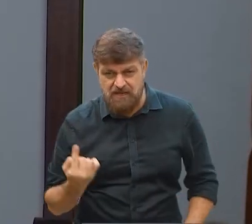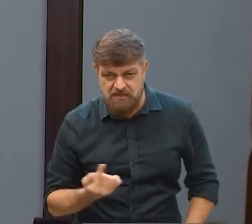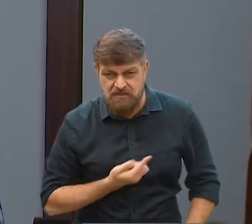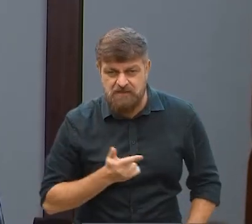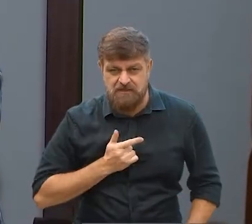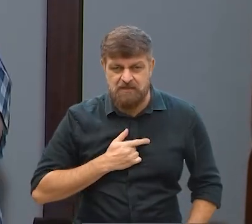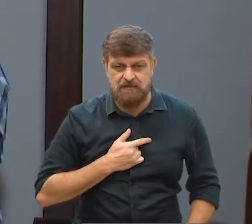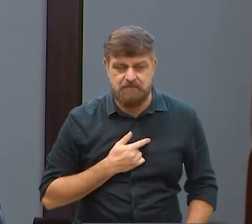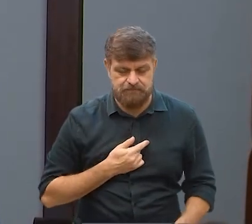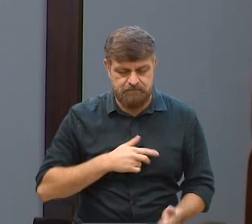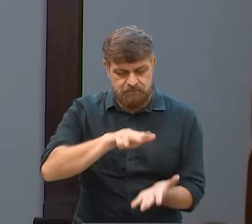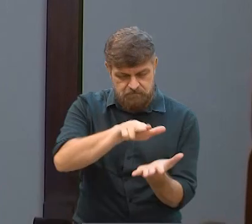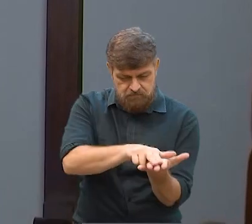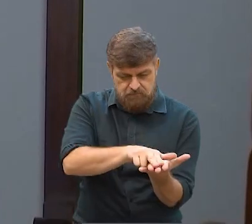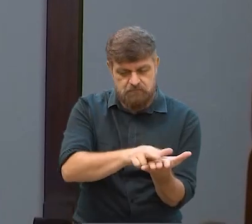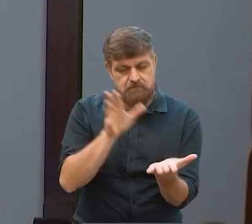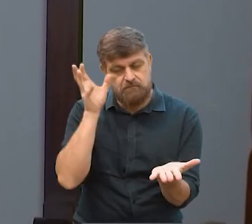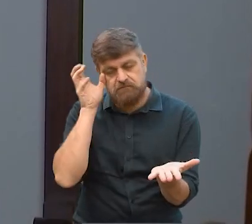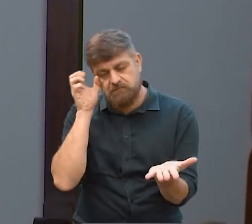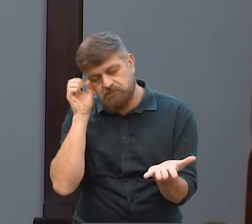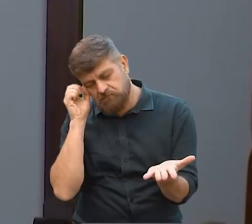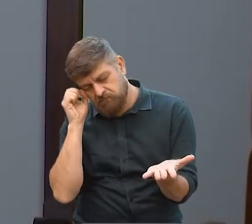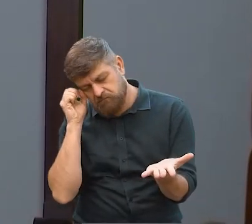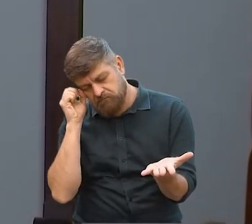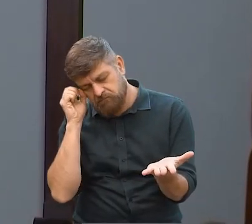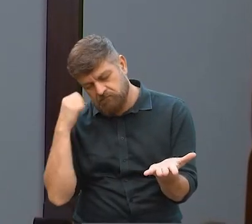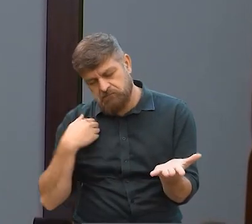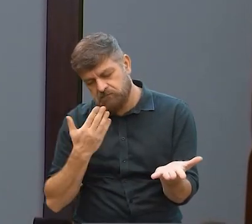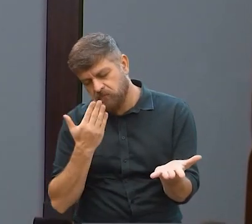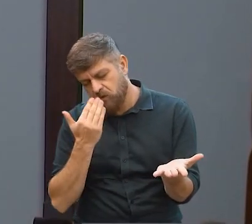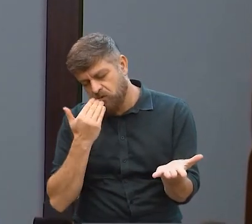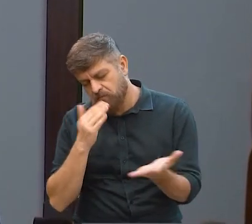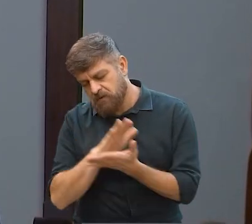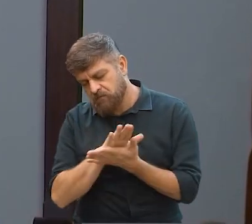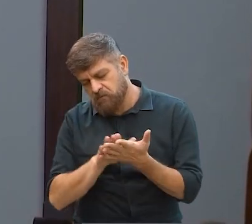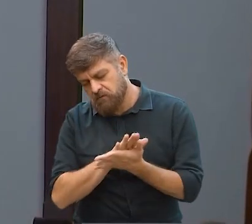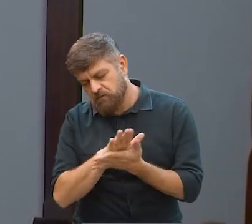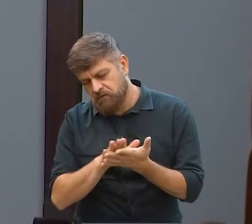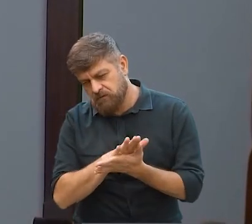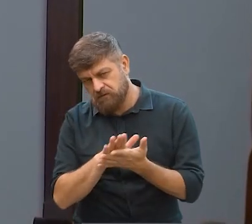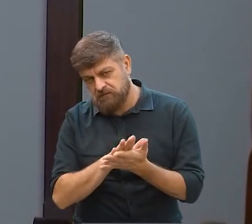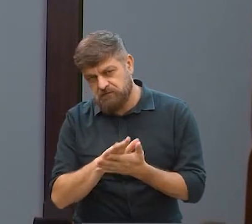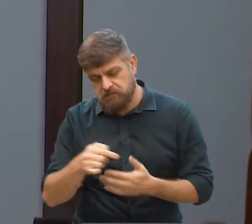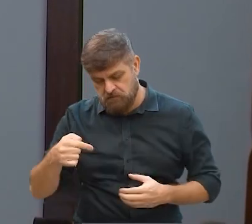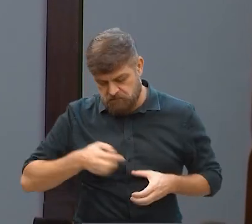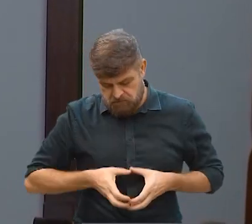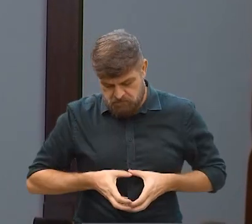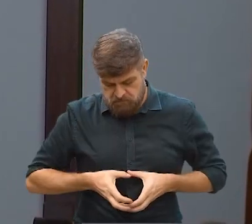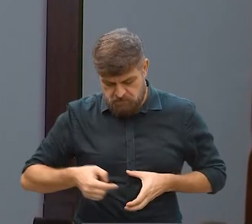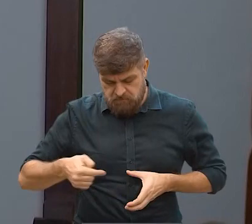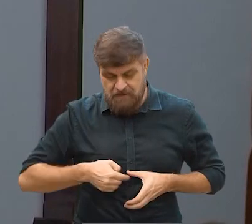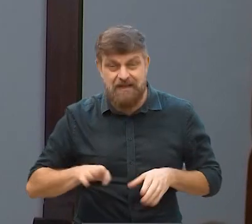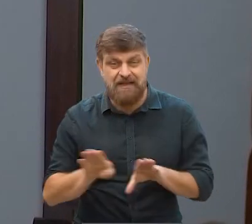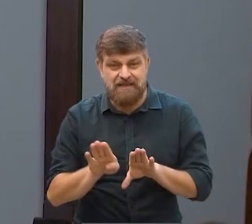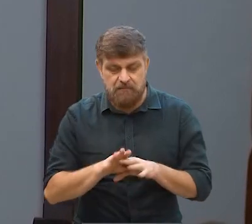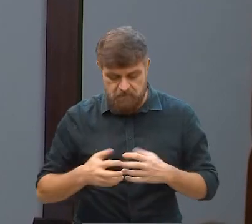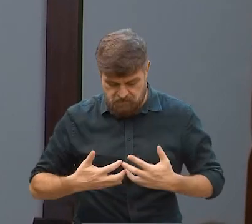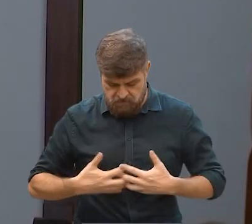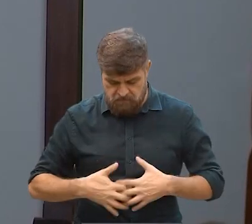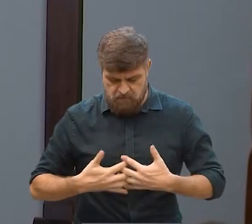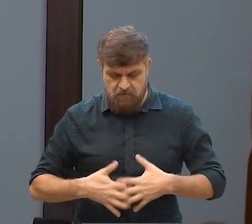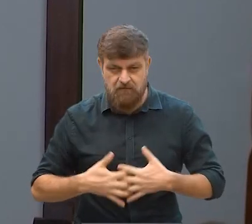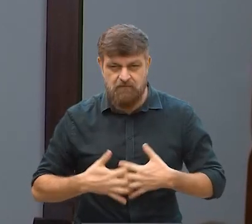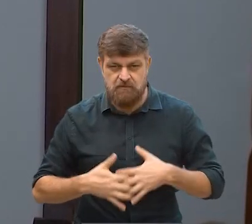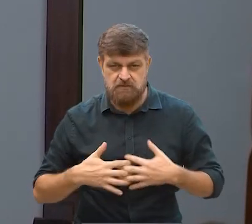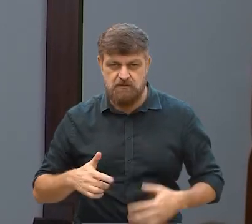período que a gente está dormindo, noturno, nós não nos alimentamos. E o alimento também funciona assim, podemos dizer,